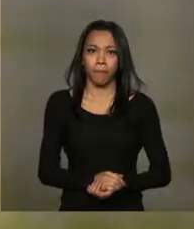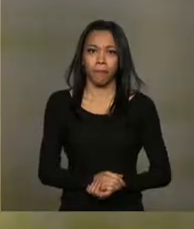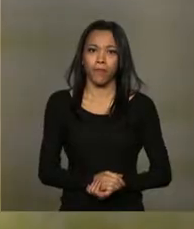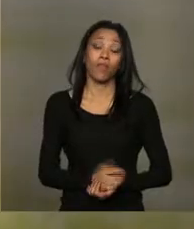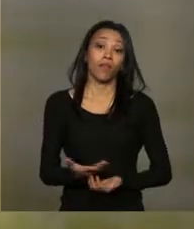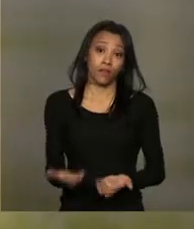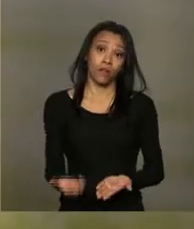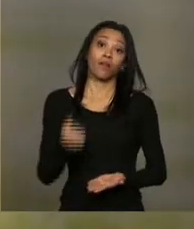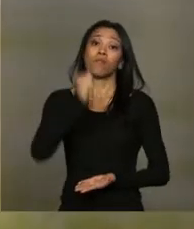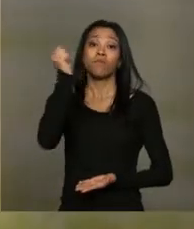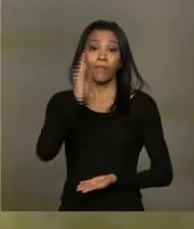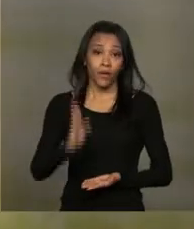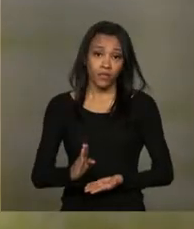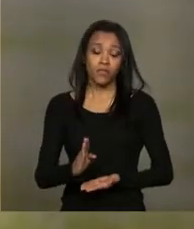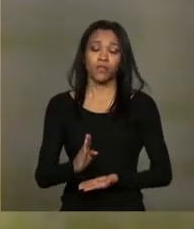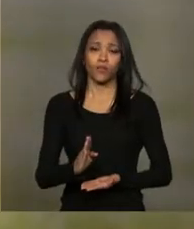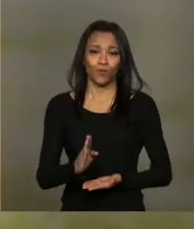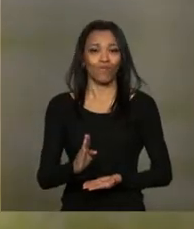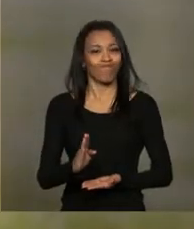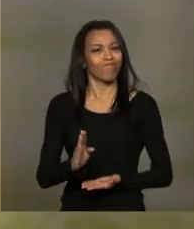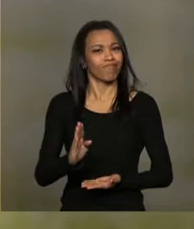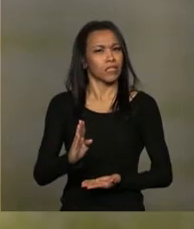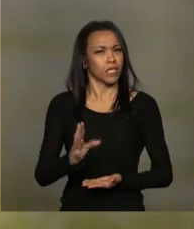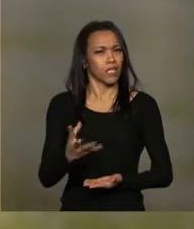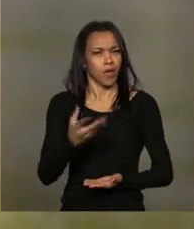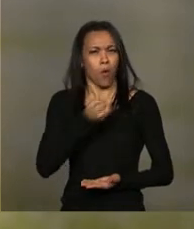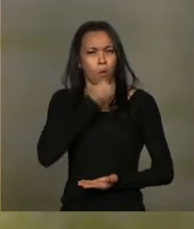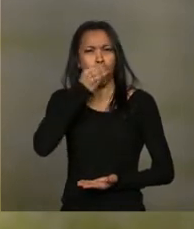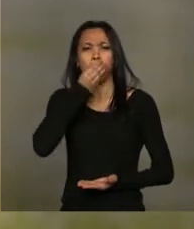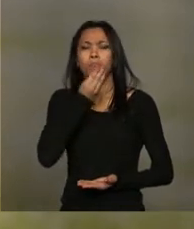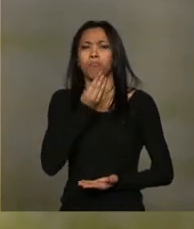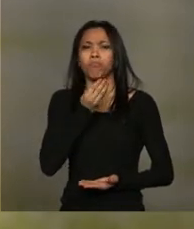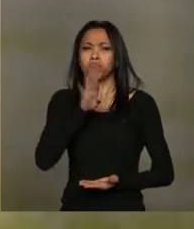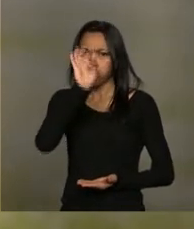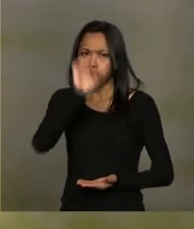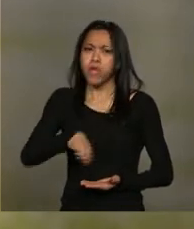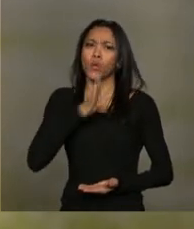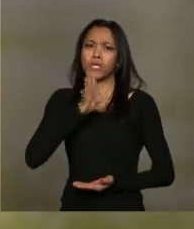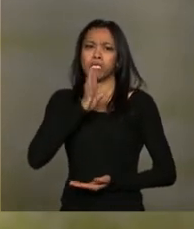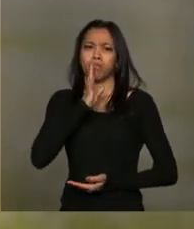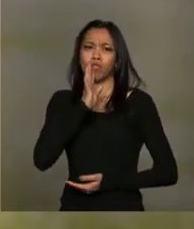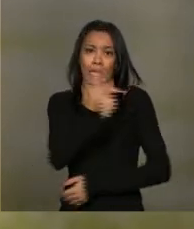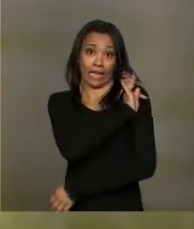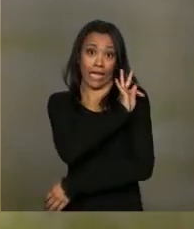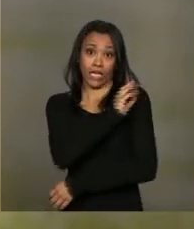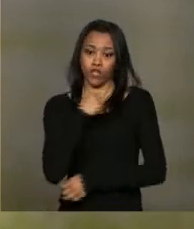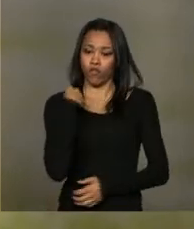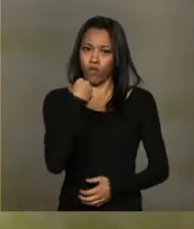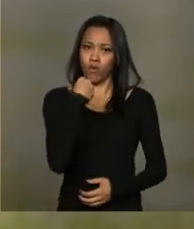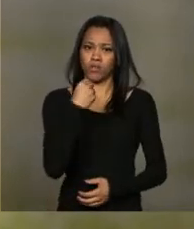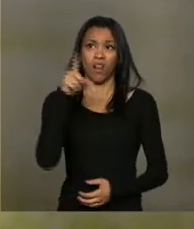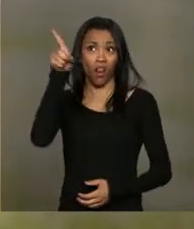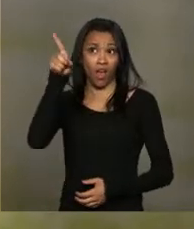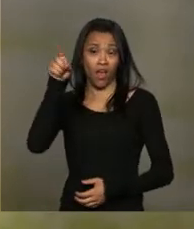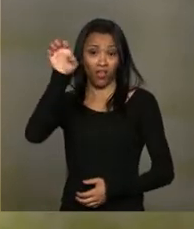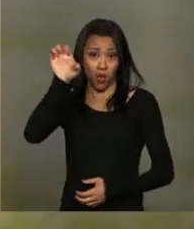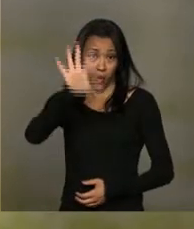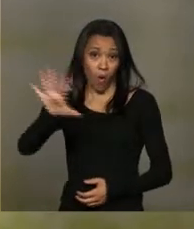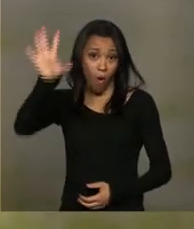O Brasil, ele domina bem a parte técnica e a força. Já na Europa, os